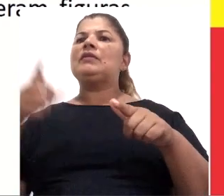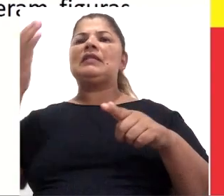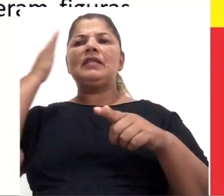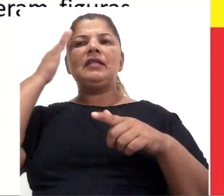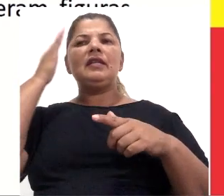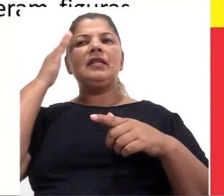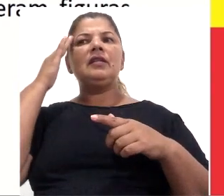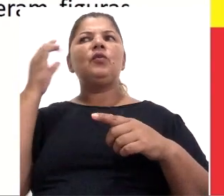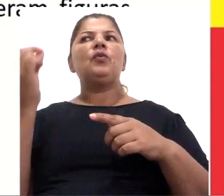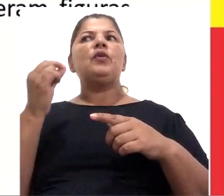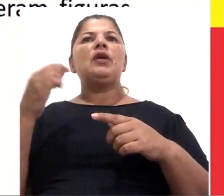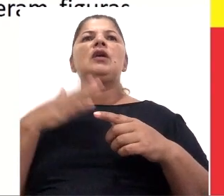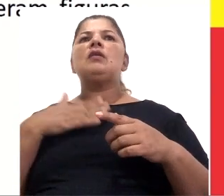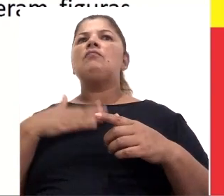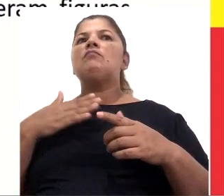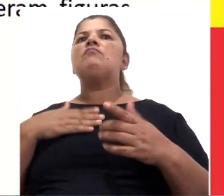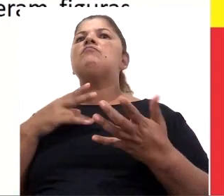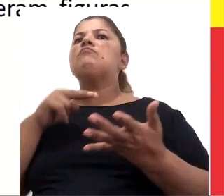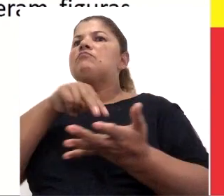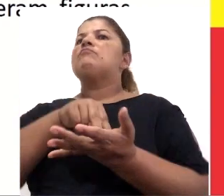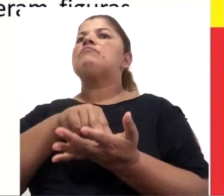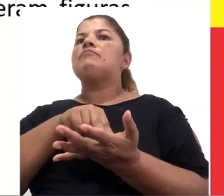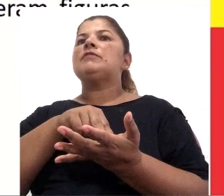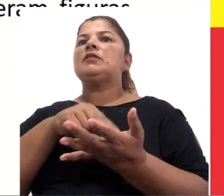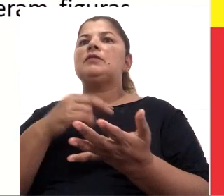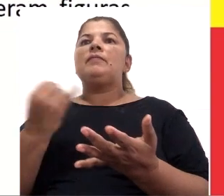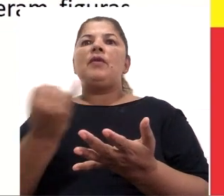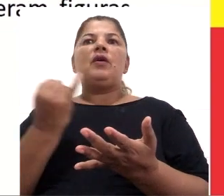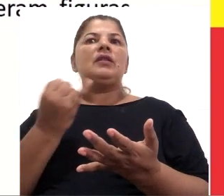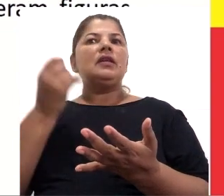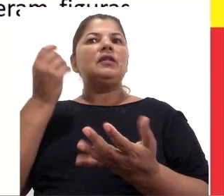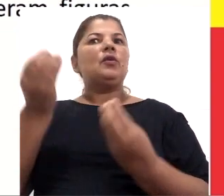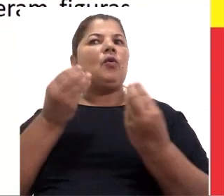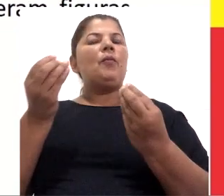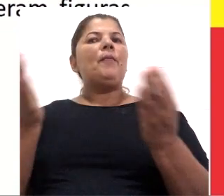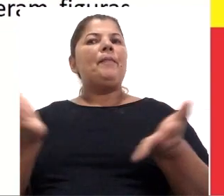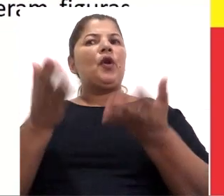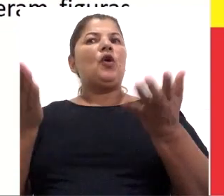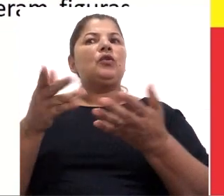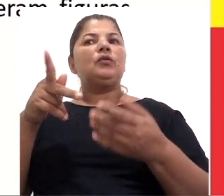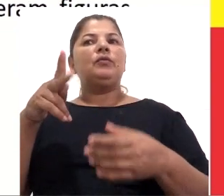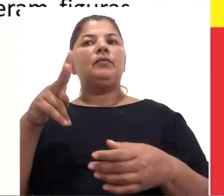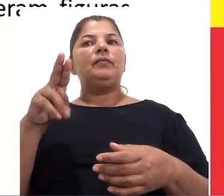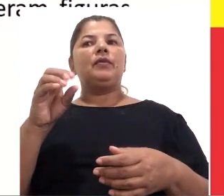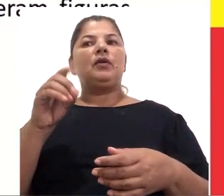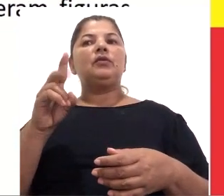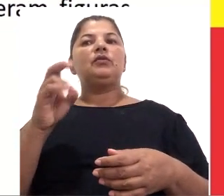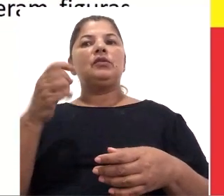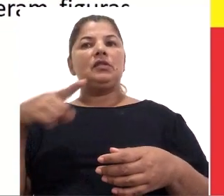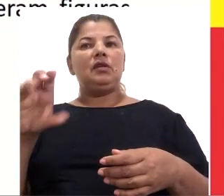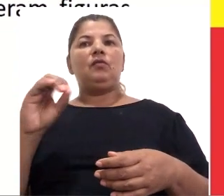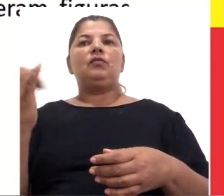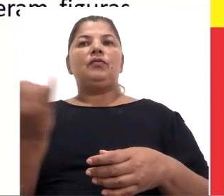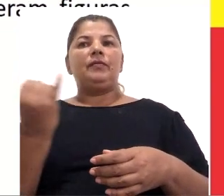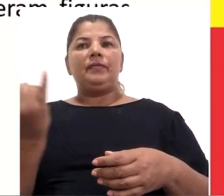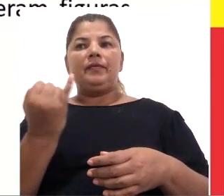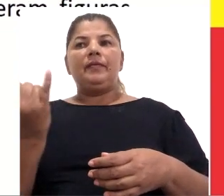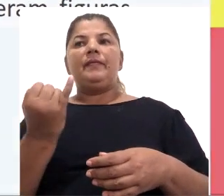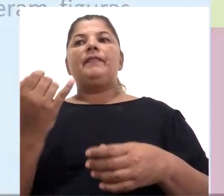ela começa a entender a sua posição nessa ideia de produção. Ok? 7 anos, olha para